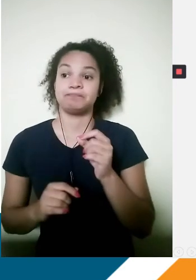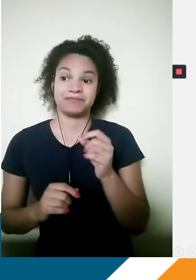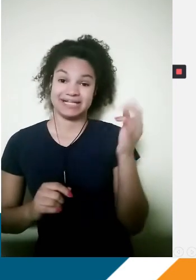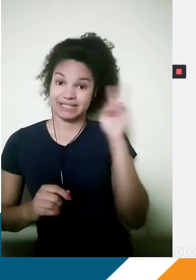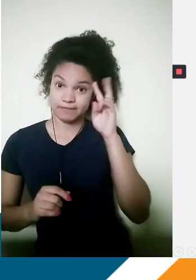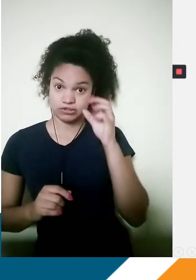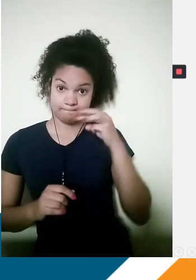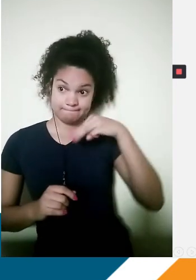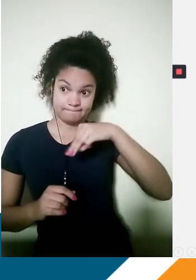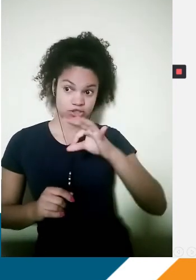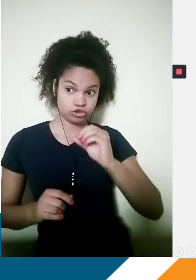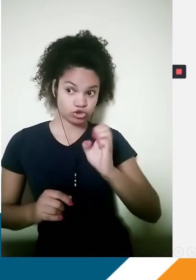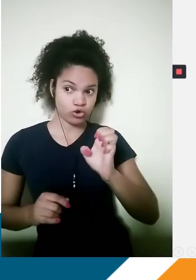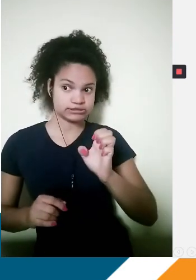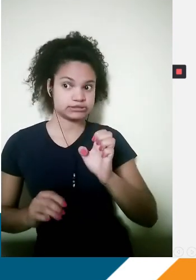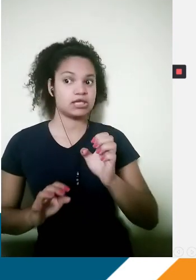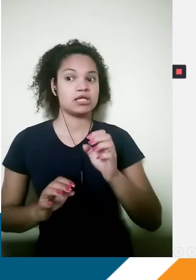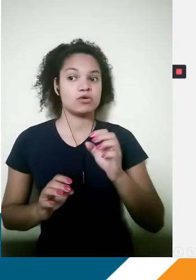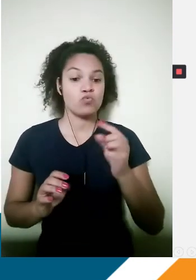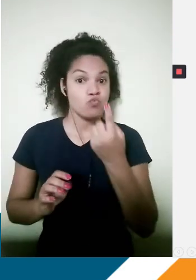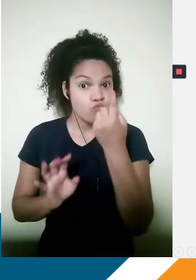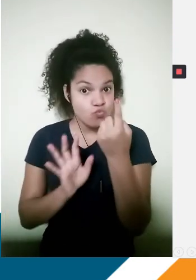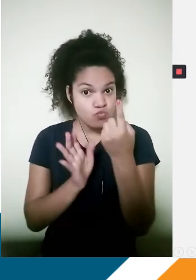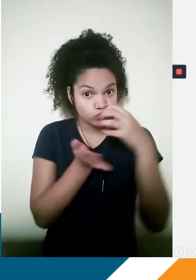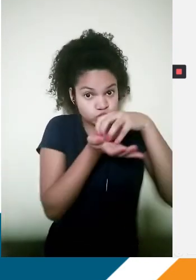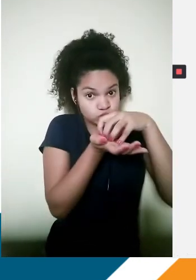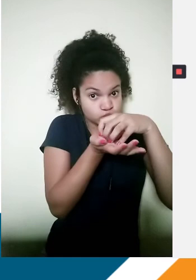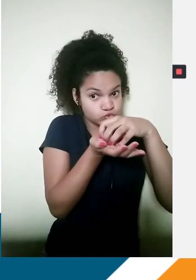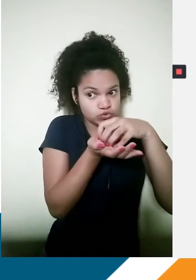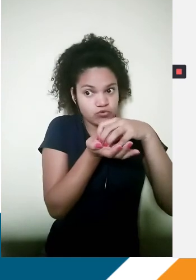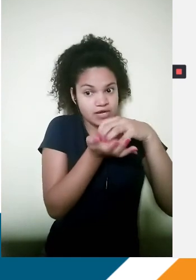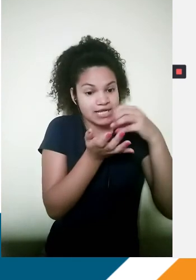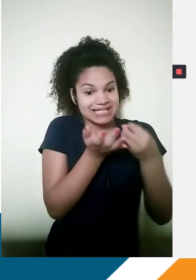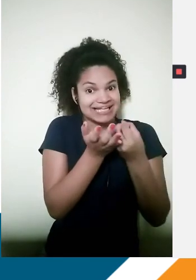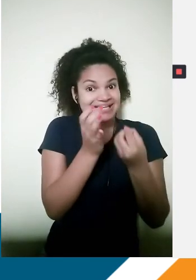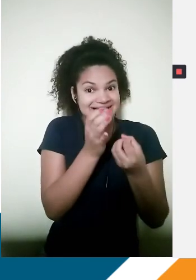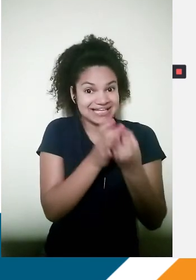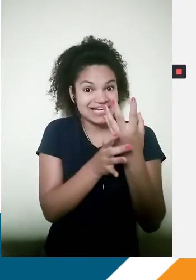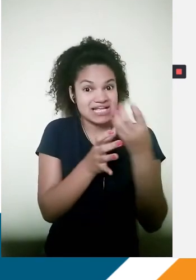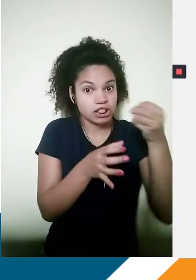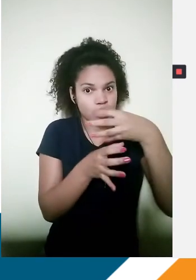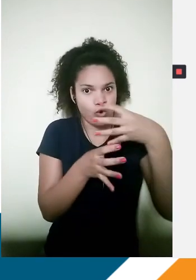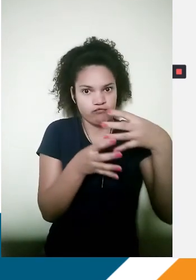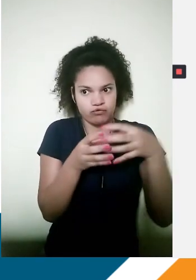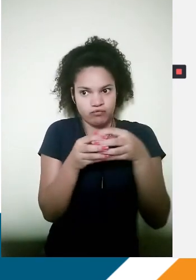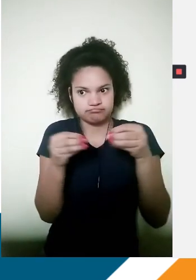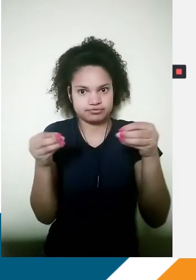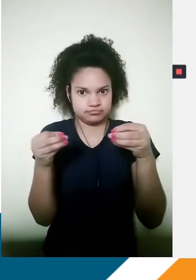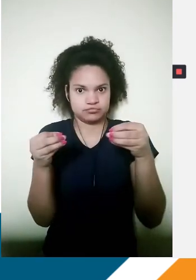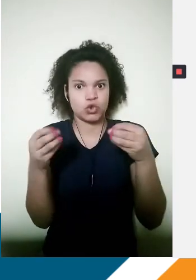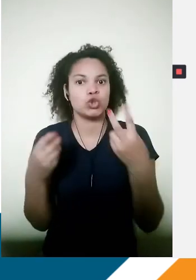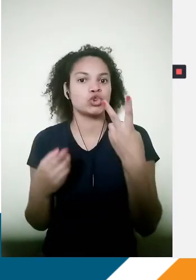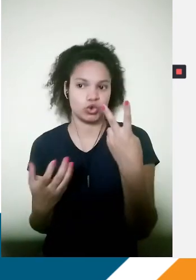único núcleo vai originar dois núcleos, que são idênticos entre si e ao núcleo original. A mitose, por exemplo,